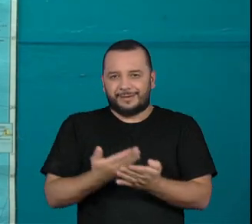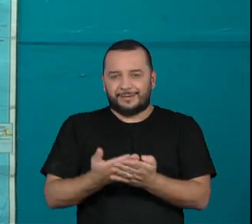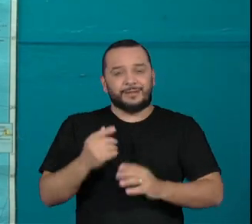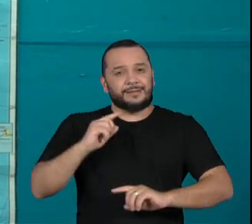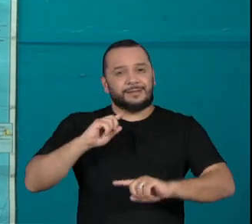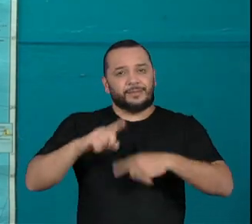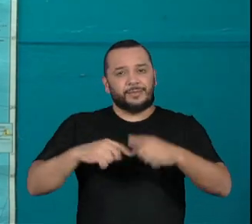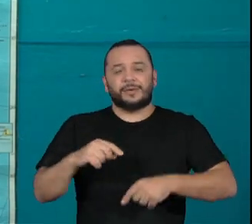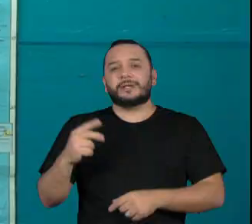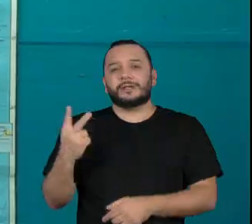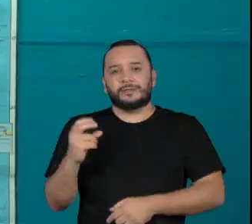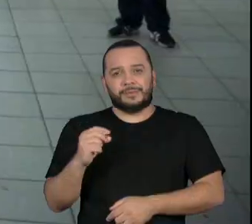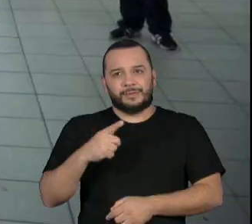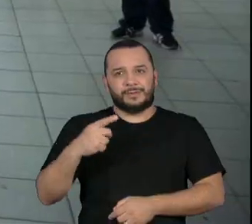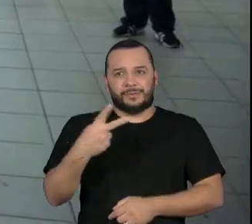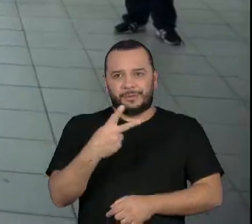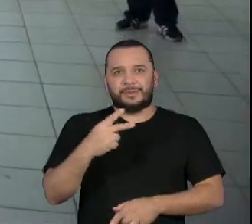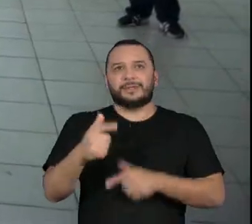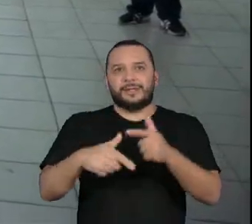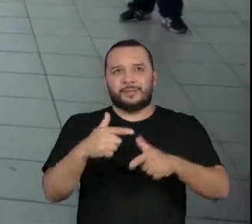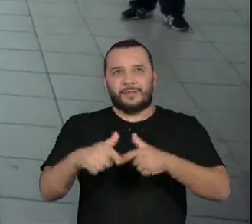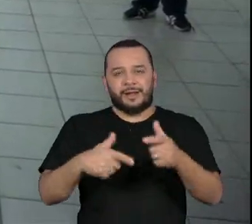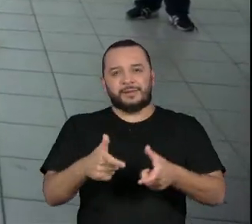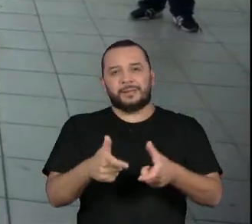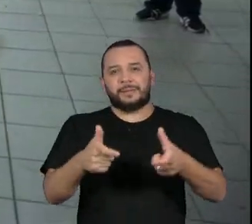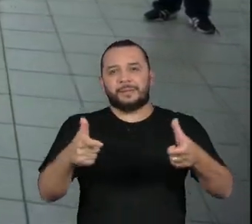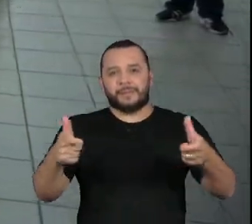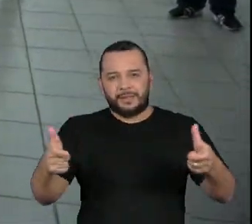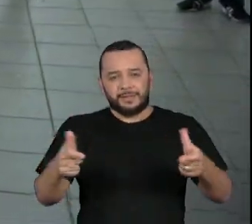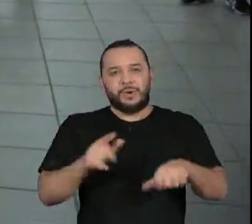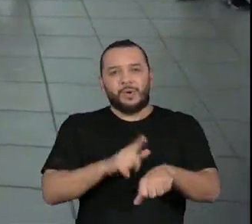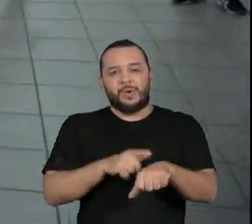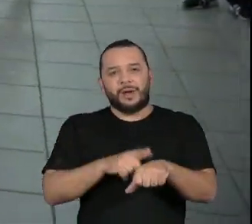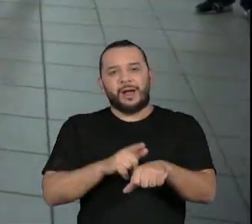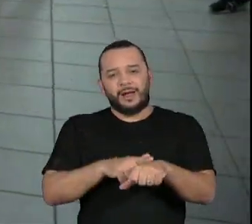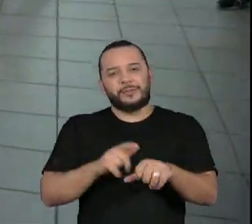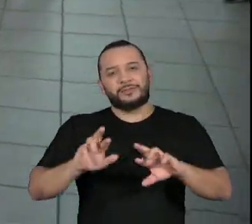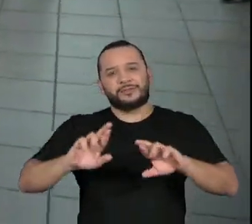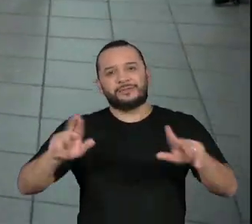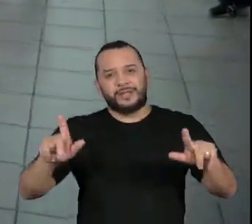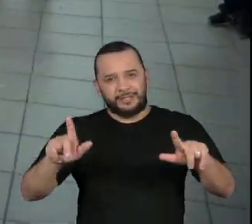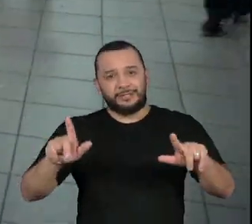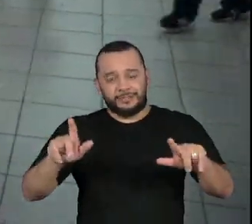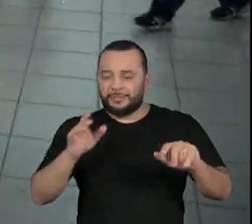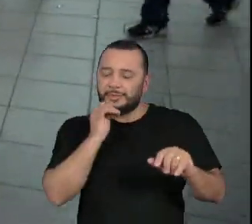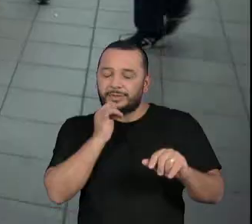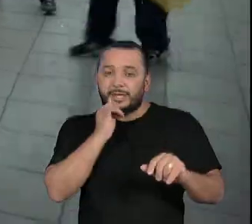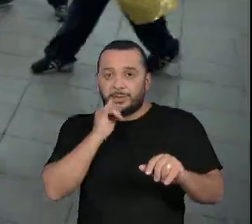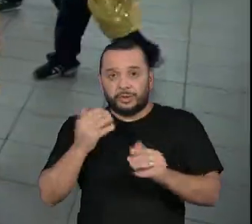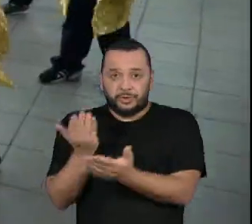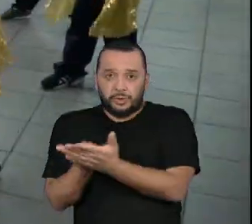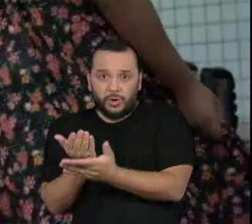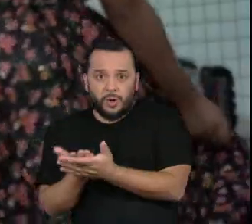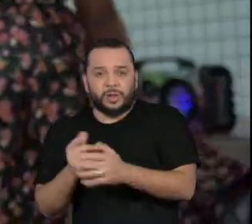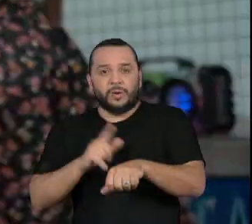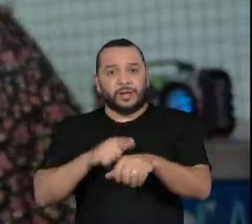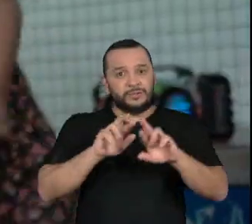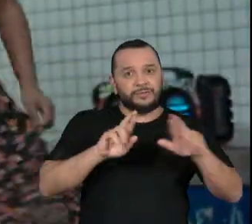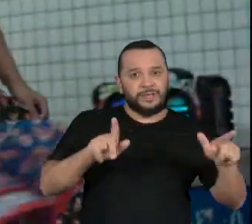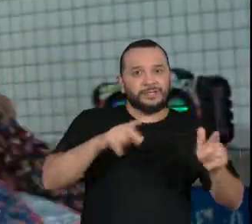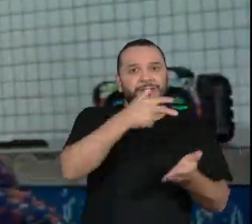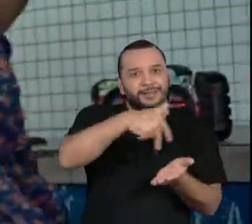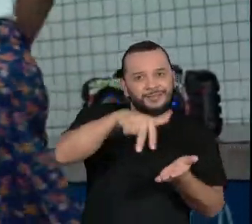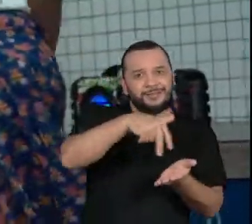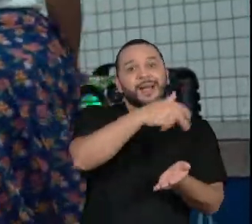eu expandi um pouco desse trabalho no contraturno da escola. Eu comecei o projeto de dança, trabalho dança brasileira, com um